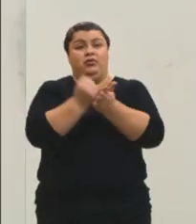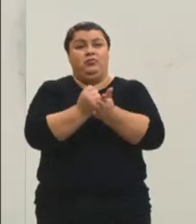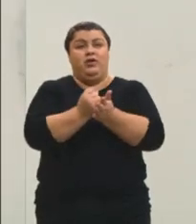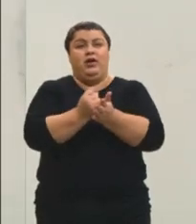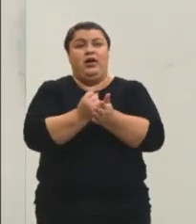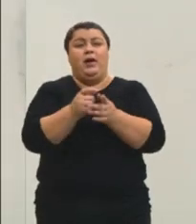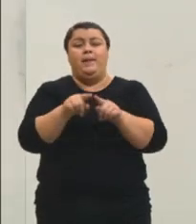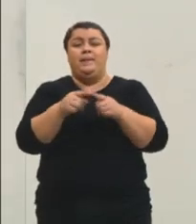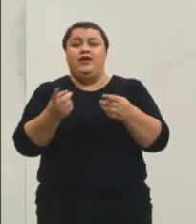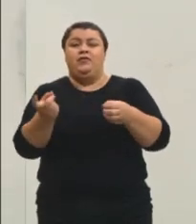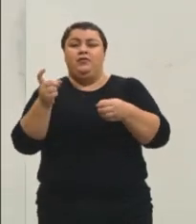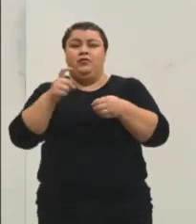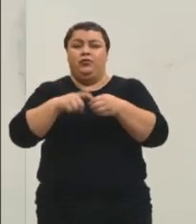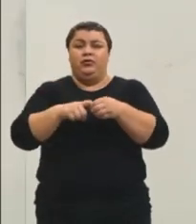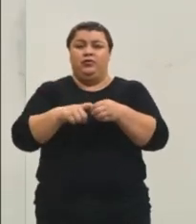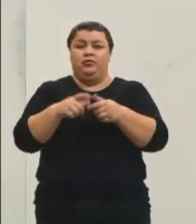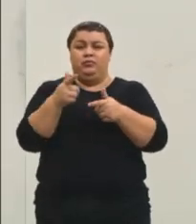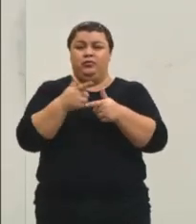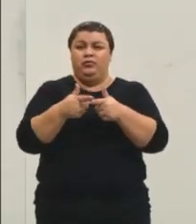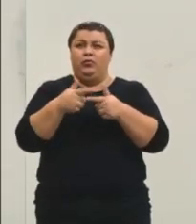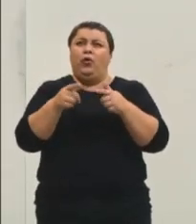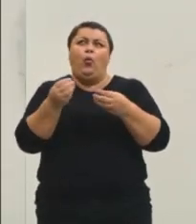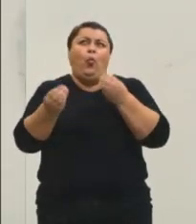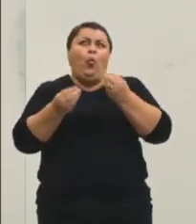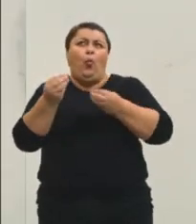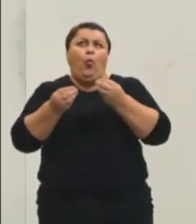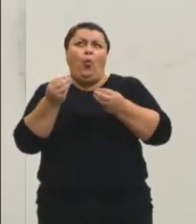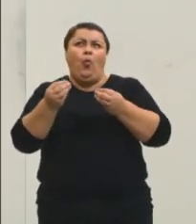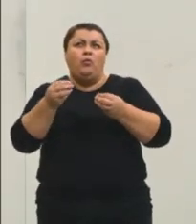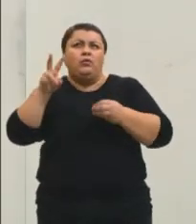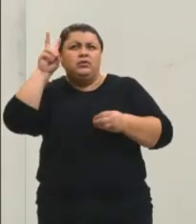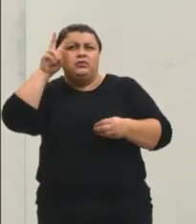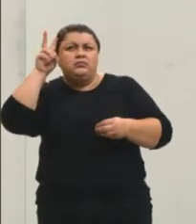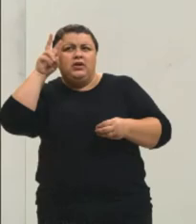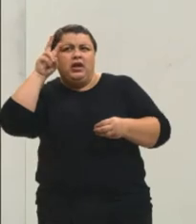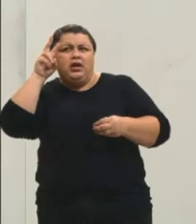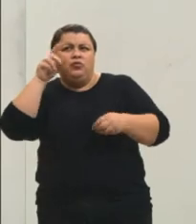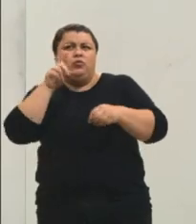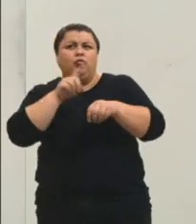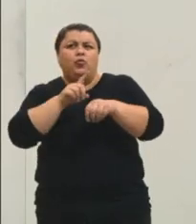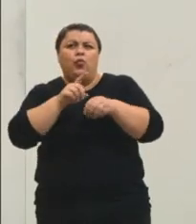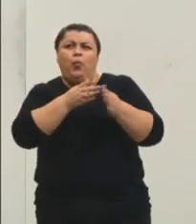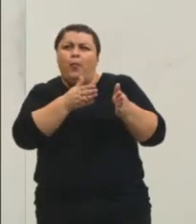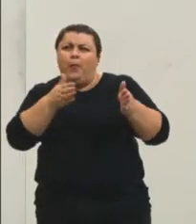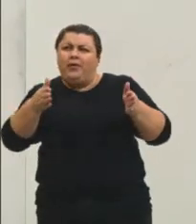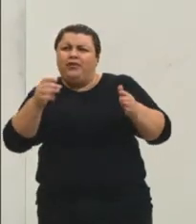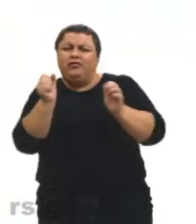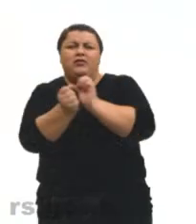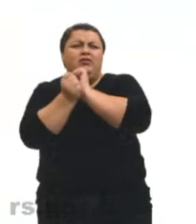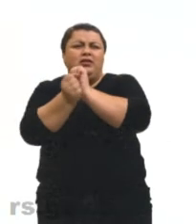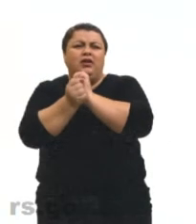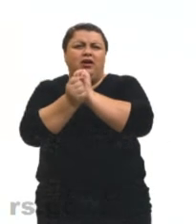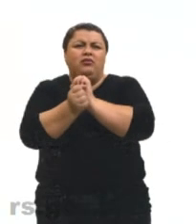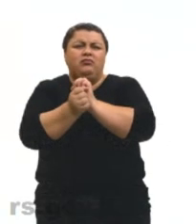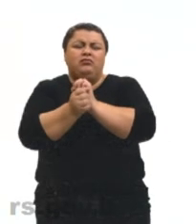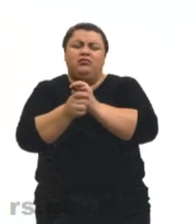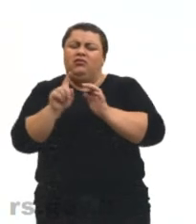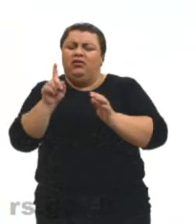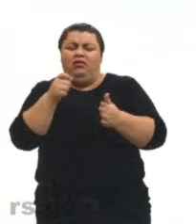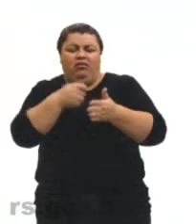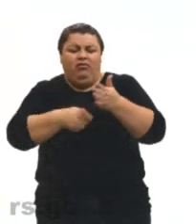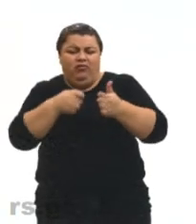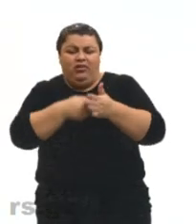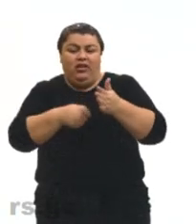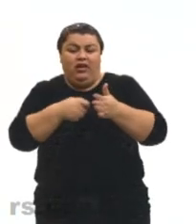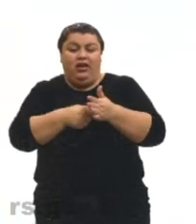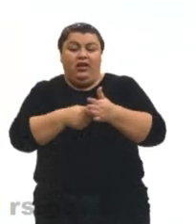Mas voltando para essa situação problema de como lidar com a memória os monumentos da escravidão ninguém quer então ninguém defende que